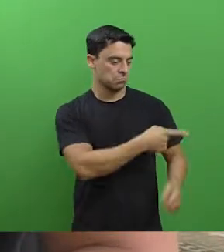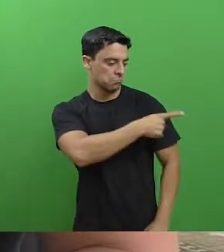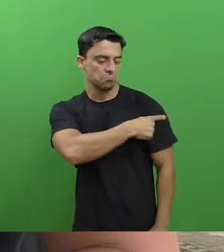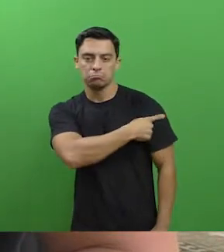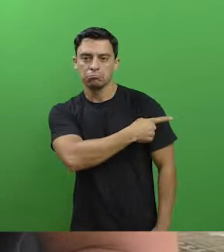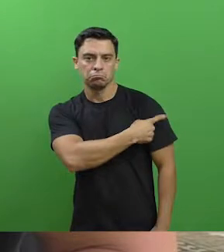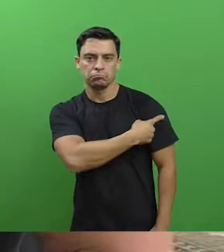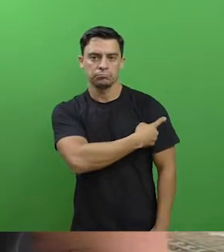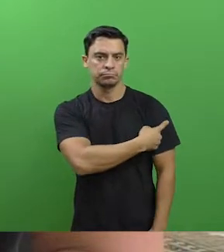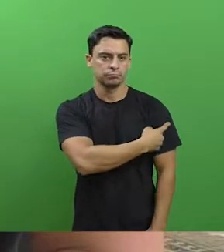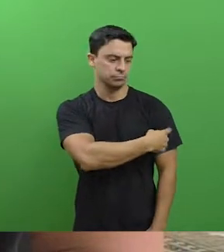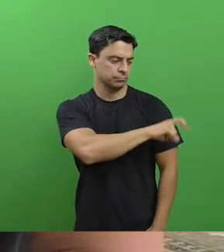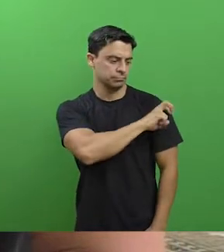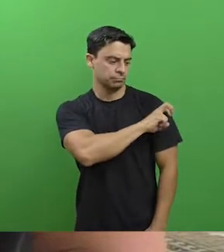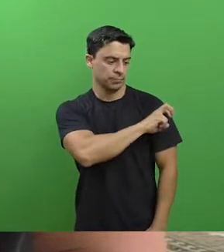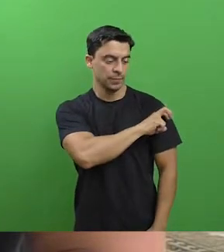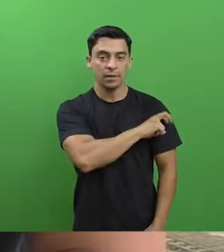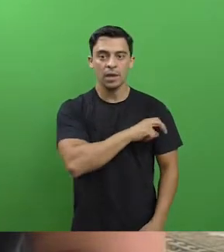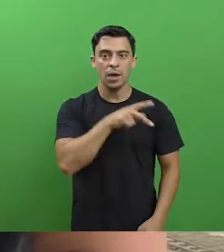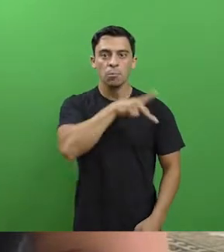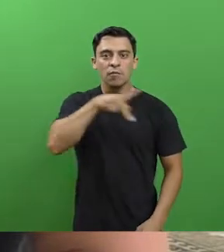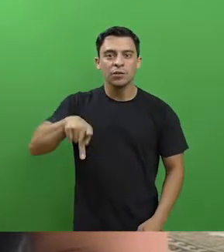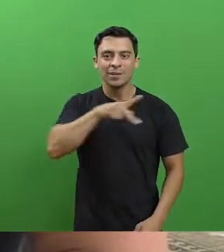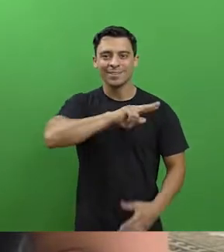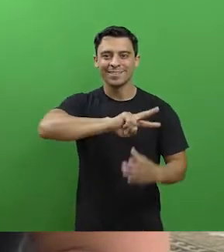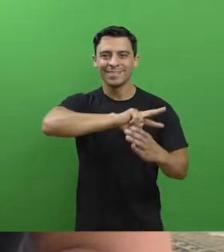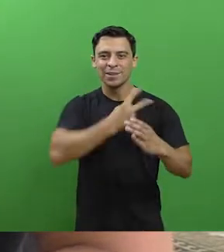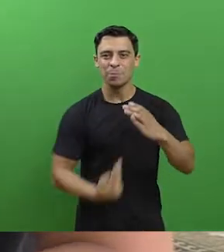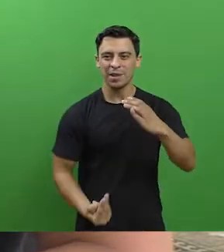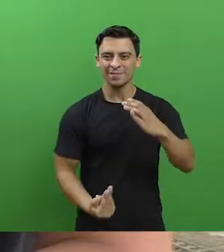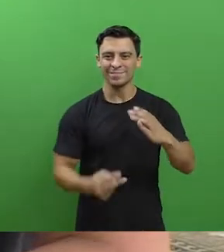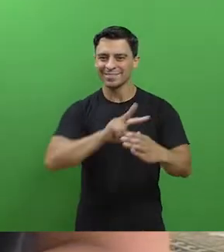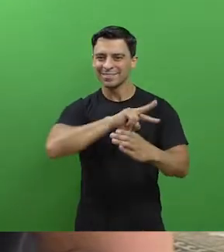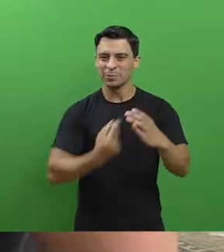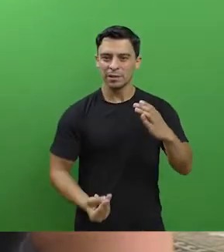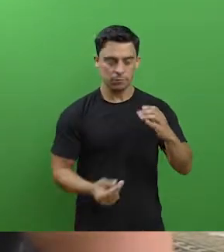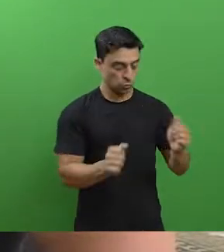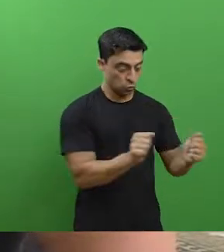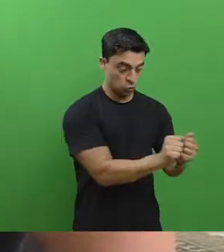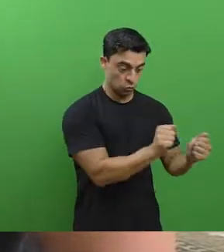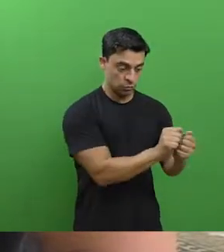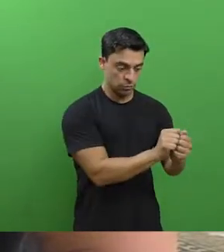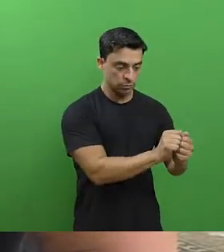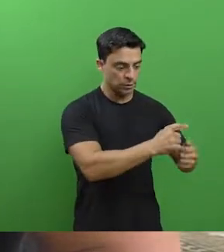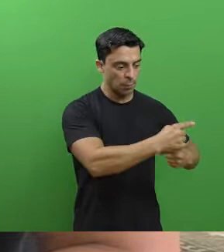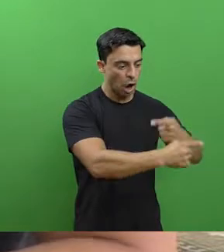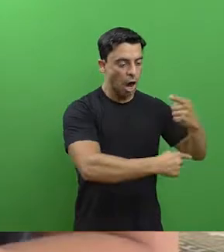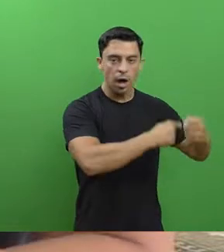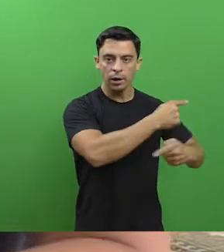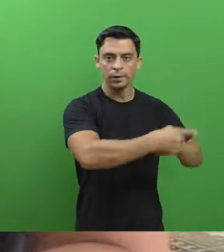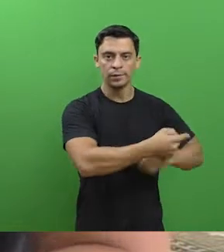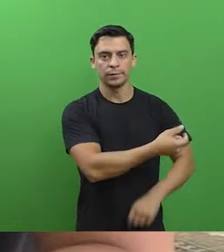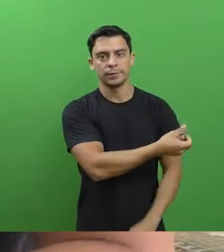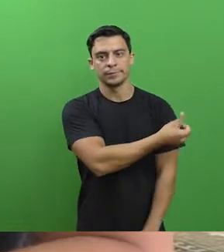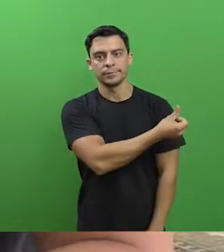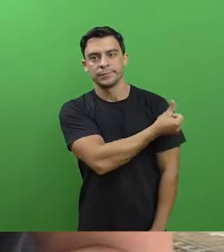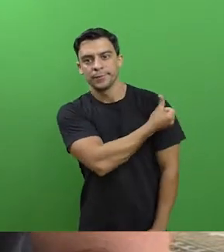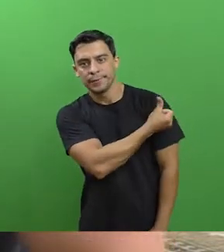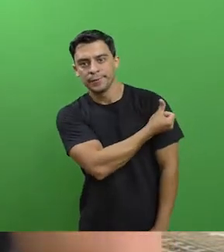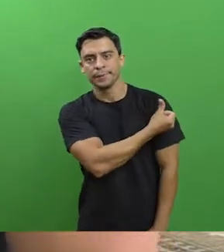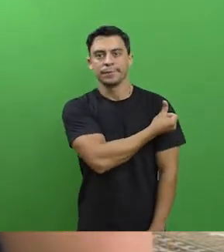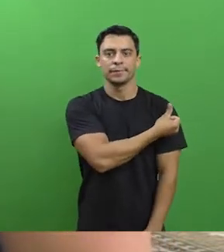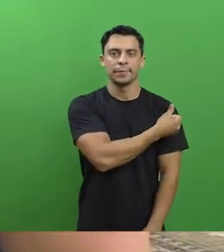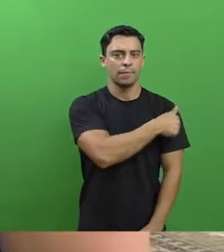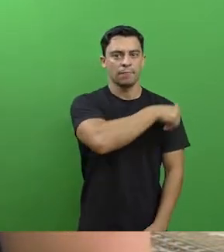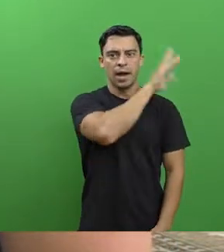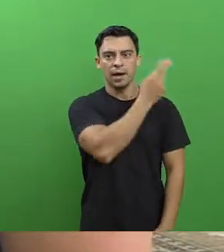infantil, ele vai ter um professor bilíngue nas séries iniciais. Depois das séries iniciais, que ele começa lá no 6º ano em diante, daí ele vai